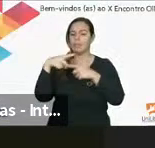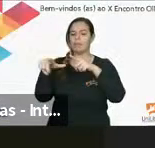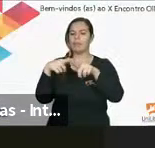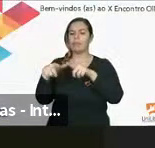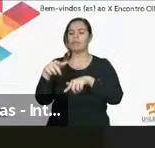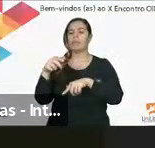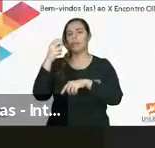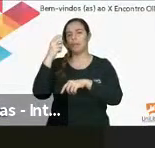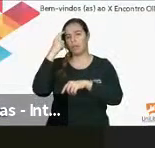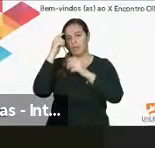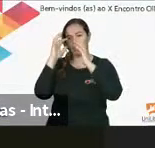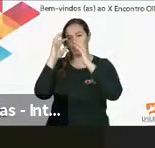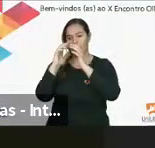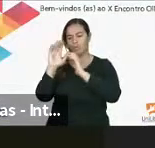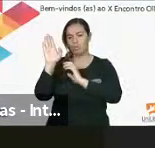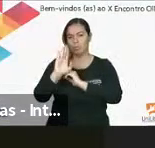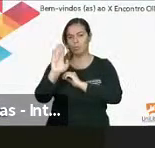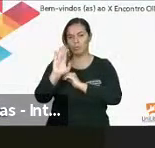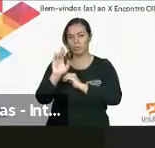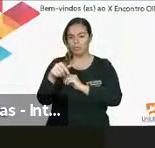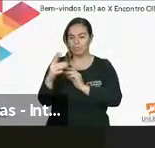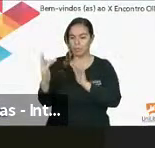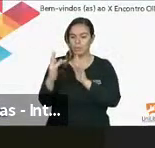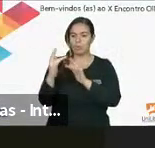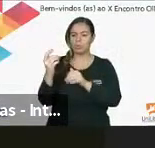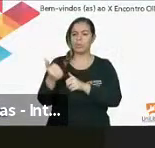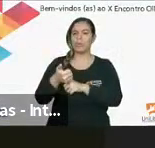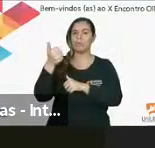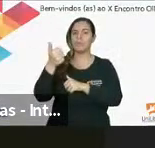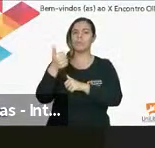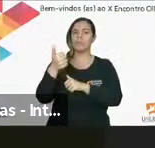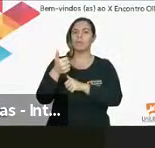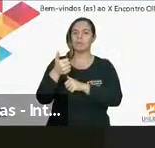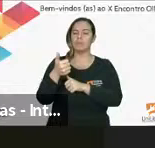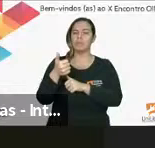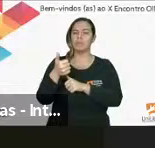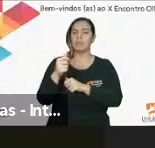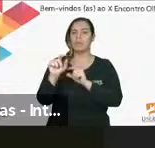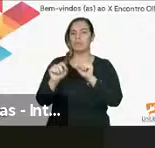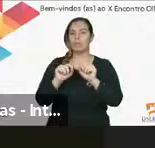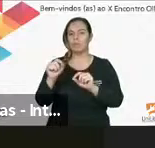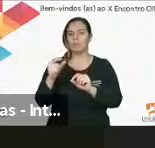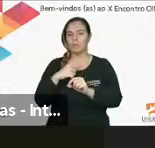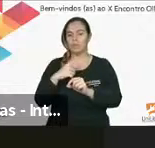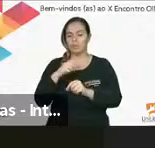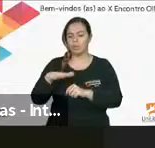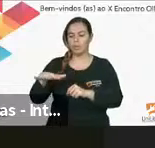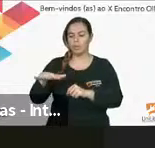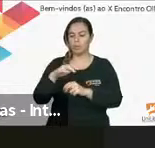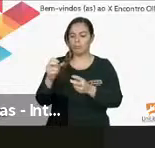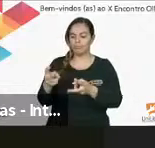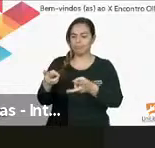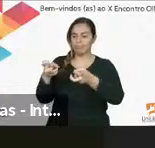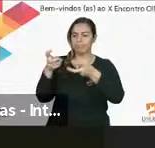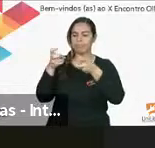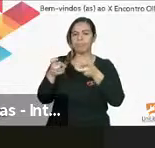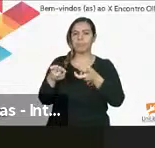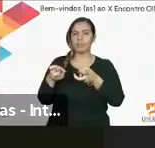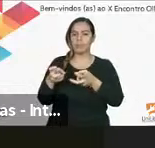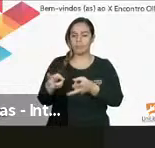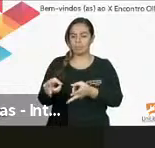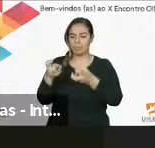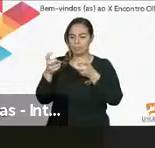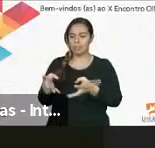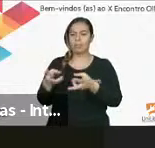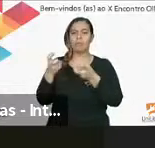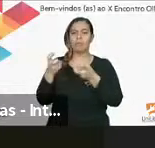mas especialmente no primeiro contato dele com a neurobiologia, com o campo perceptual, com a percepção. E